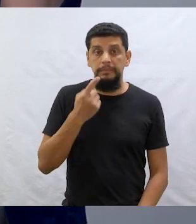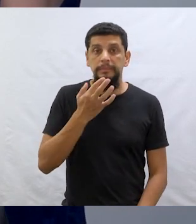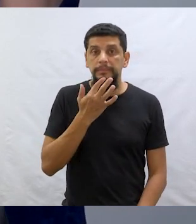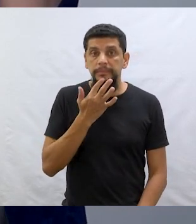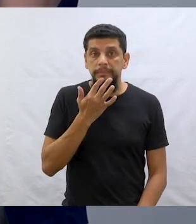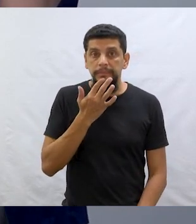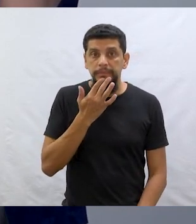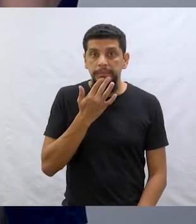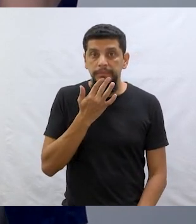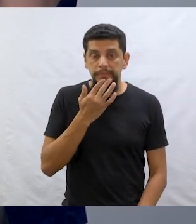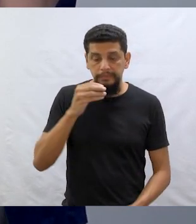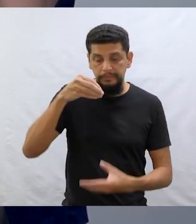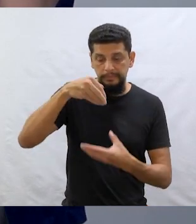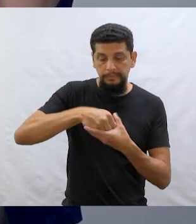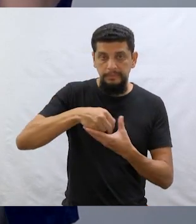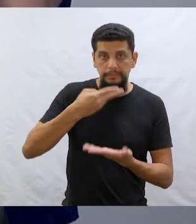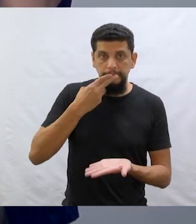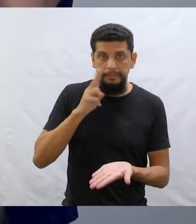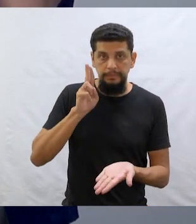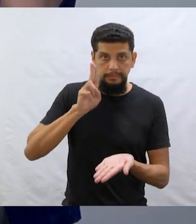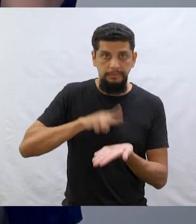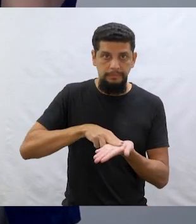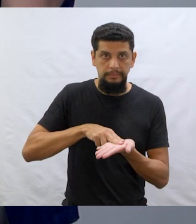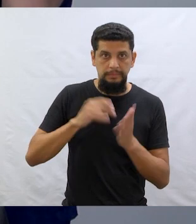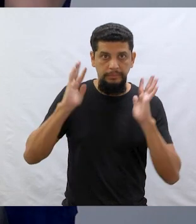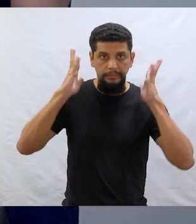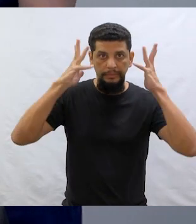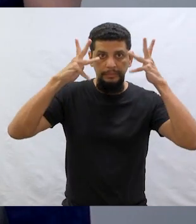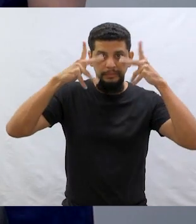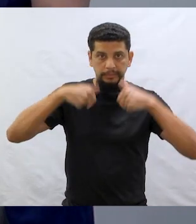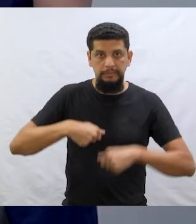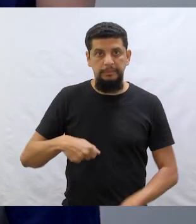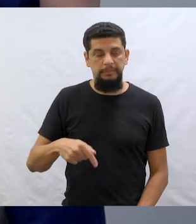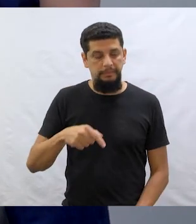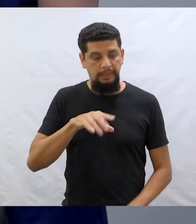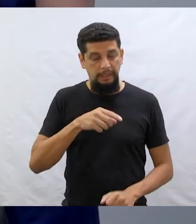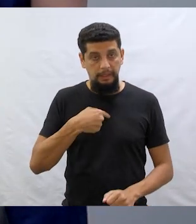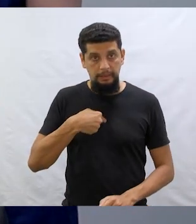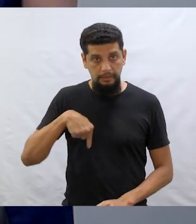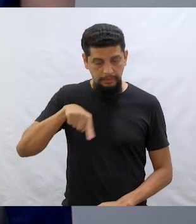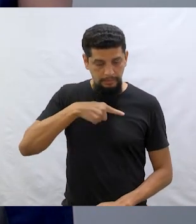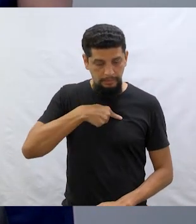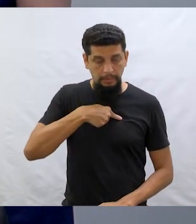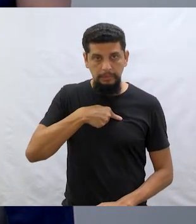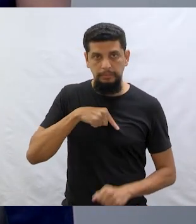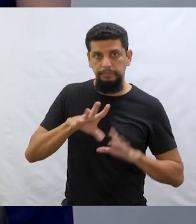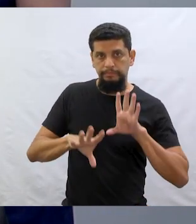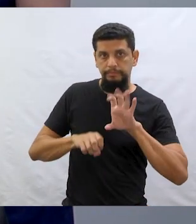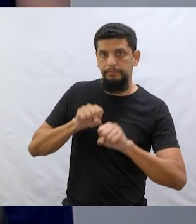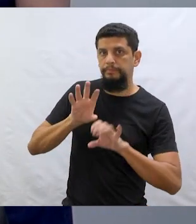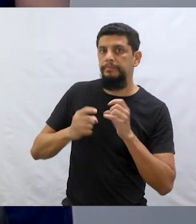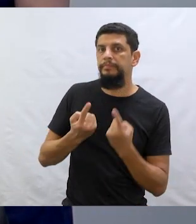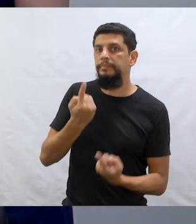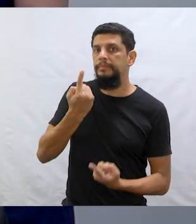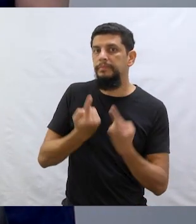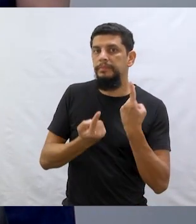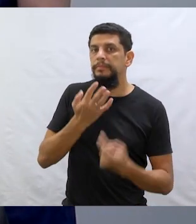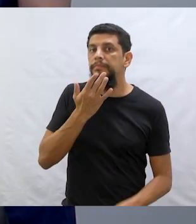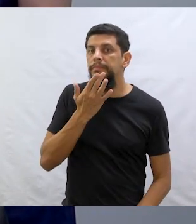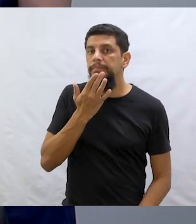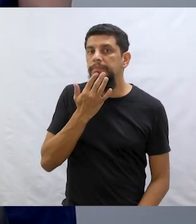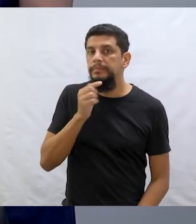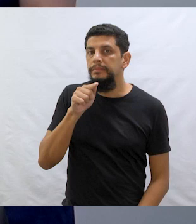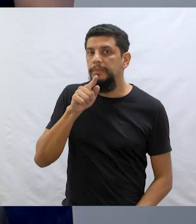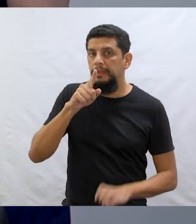aparecer dentro do envelope é o animalzinho que nós vamos pegar. Então, que cor será que